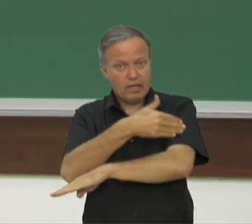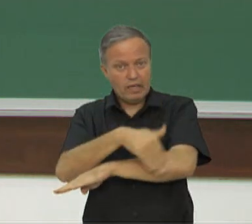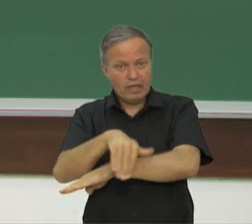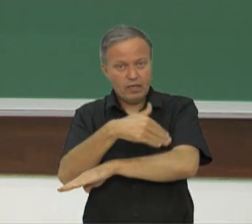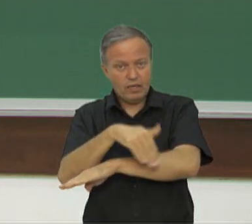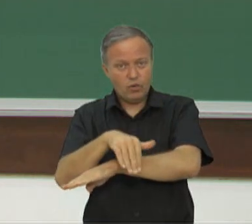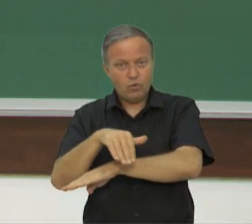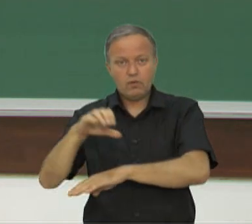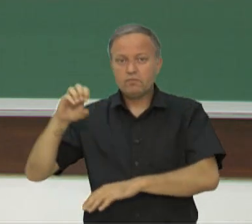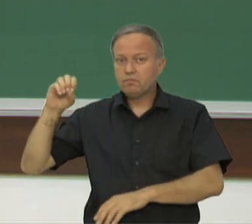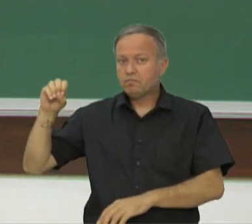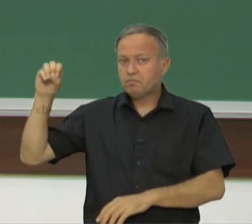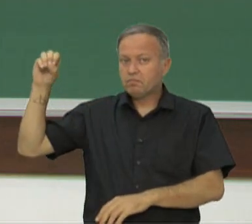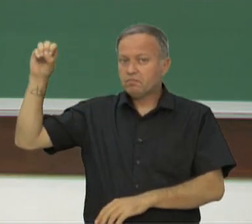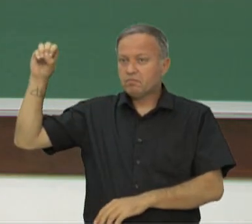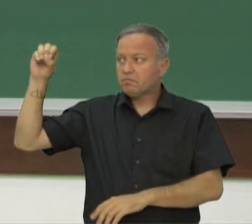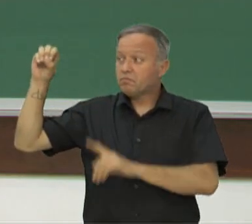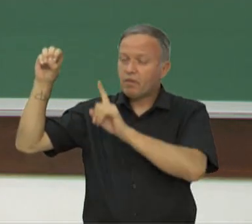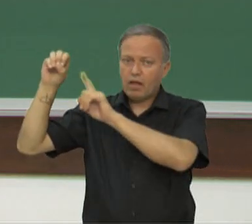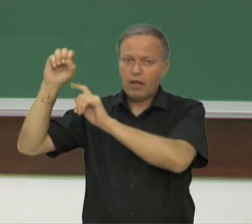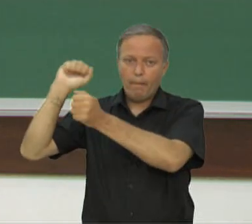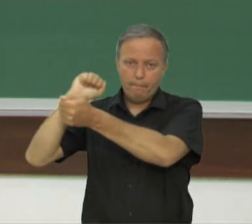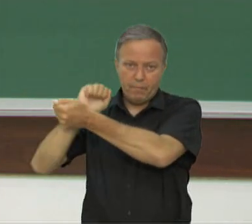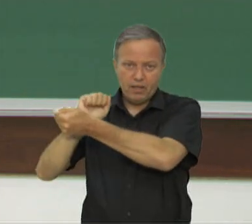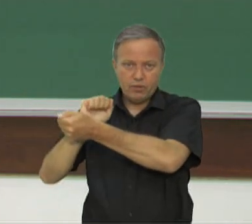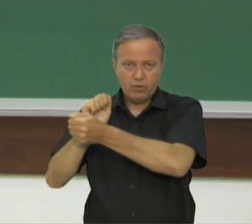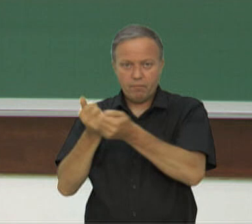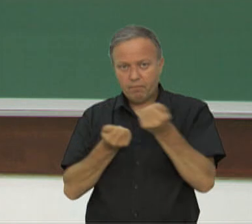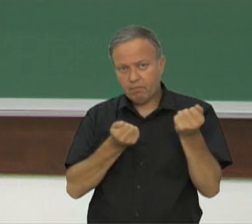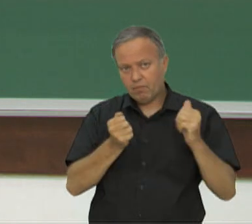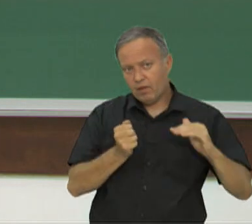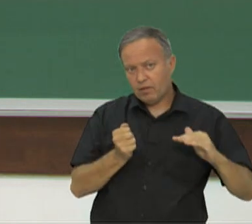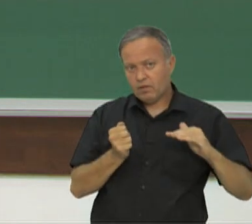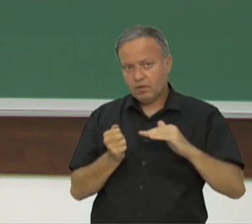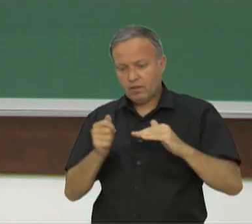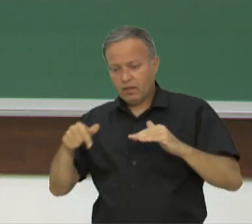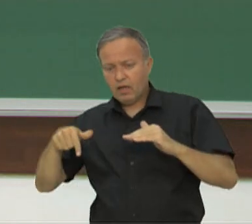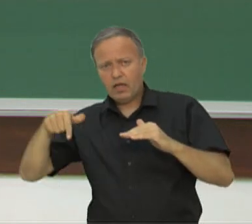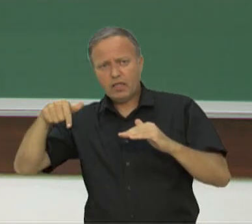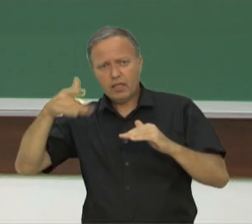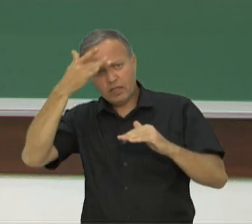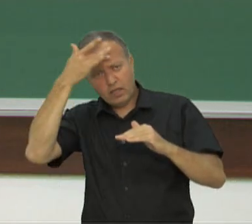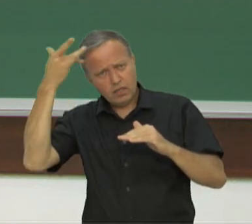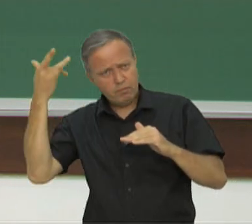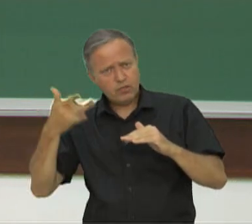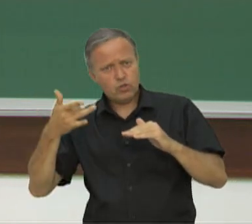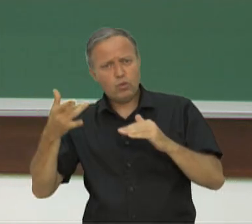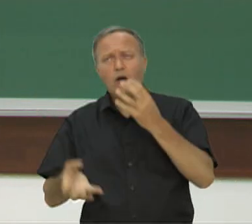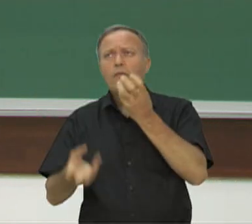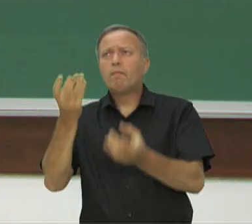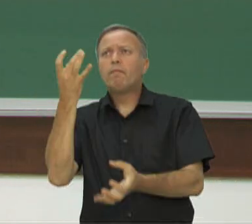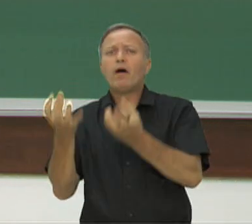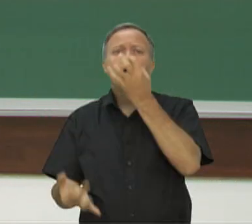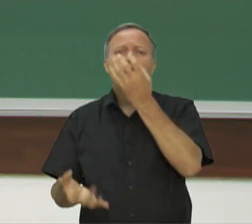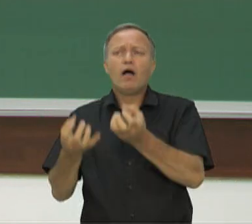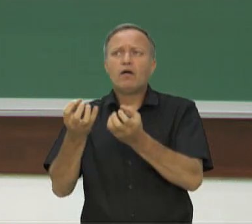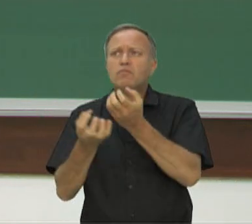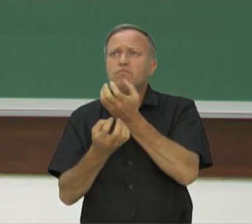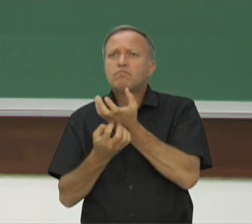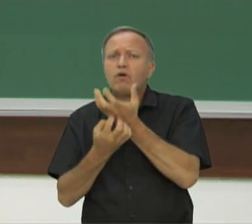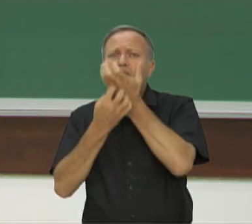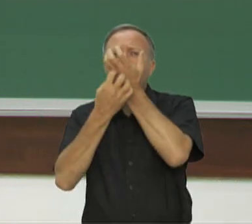fazendo malabares, né? Ficam se apresentando, né? Ficam fazendo vários tipos de apresentação. Eles estão fazendo